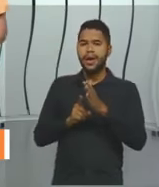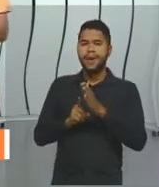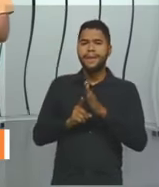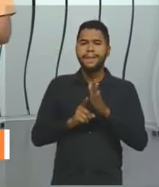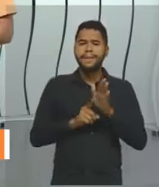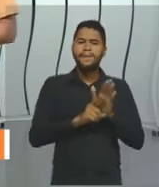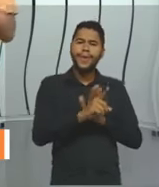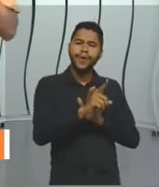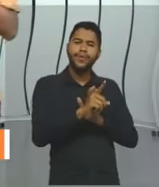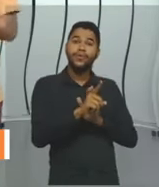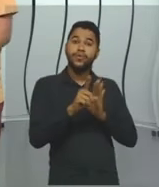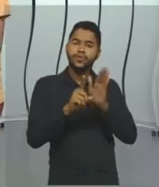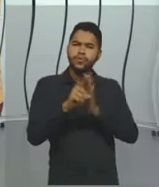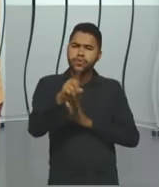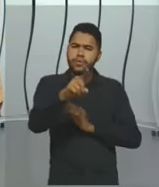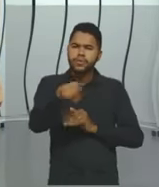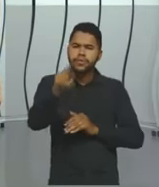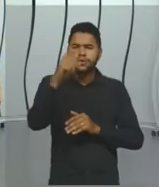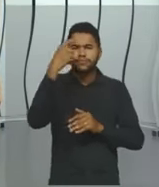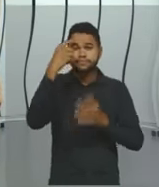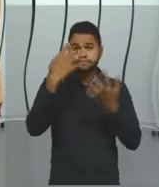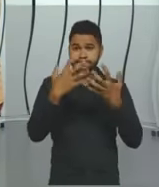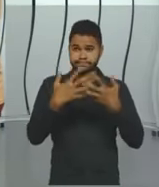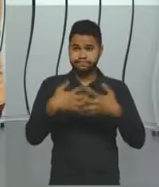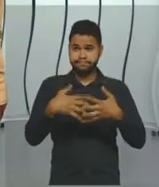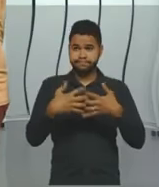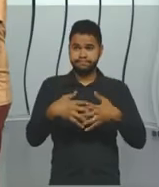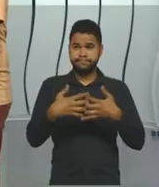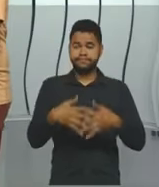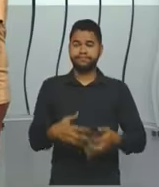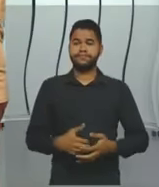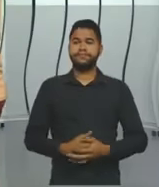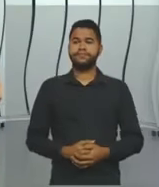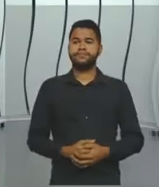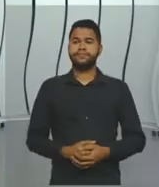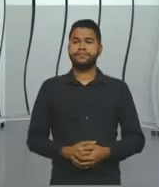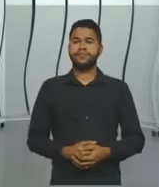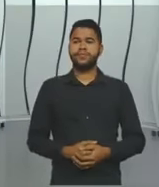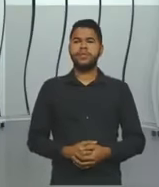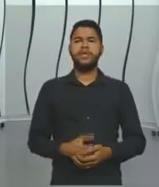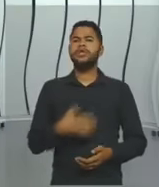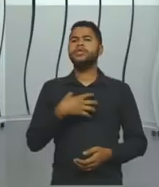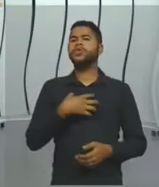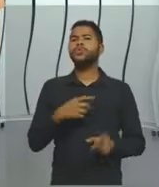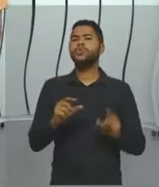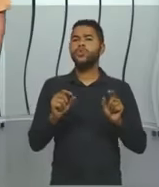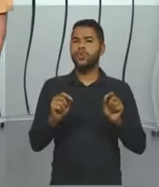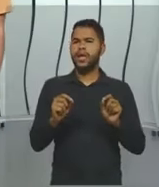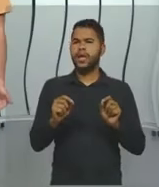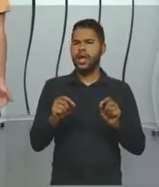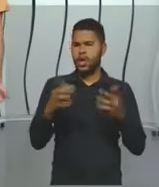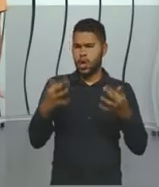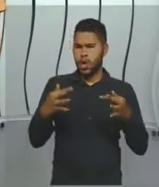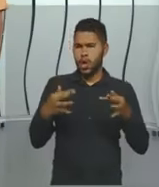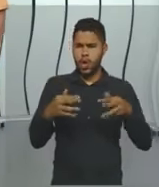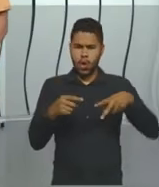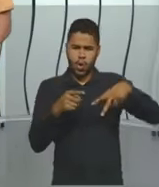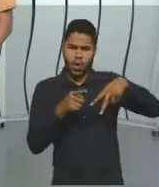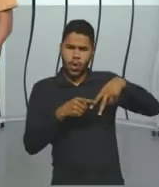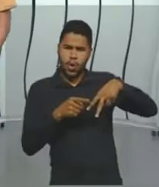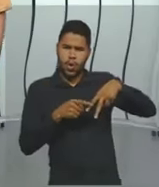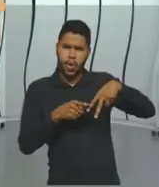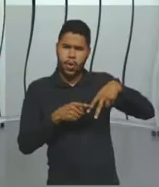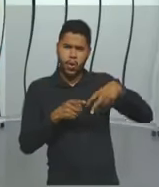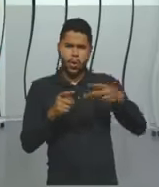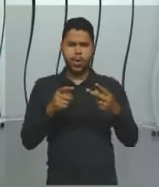aqui para você pensar aí em casa, ok, students? O que Joe está sentindo? Uma dor na perna? Dor